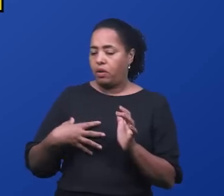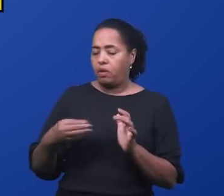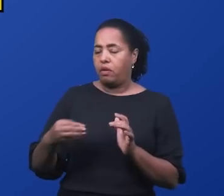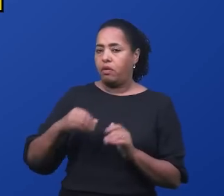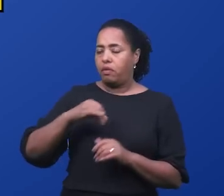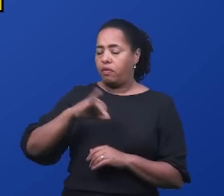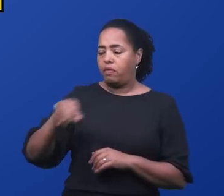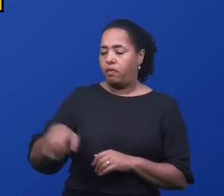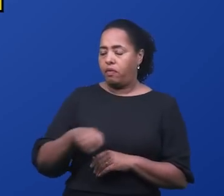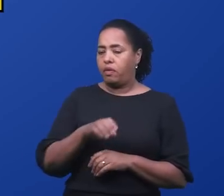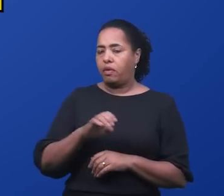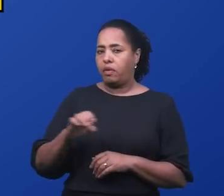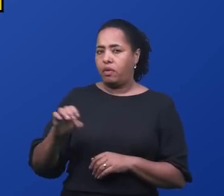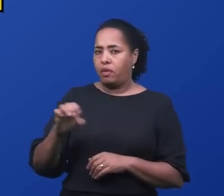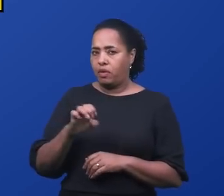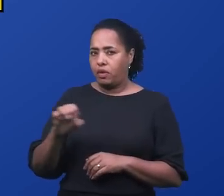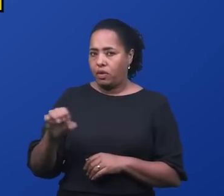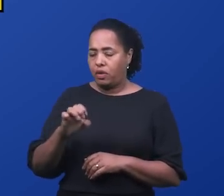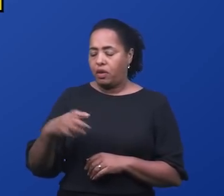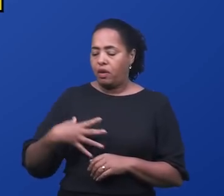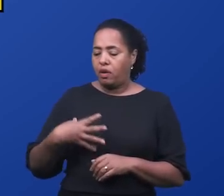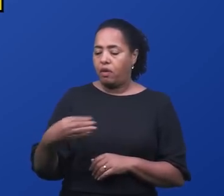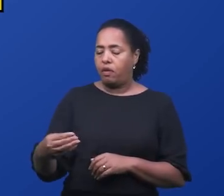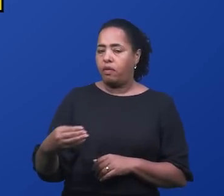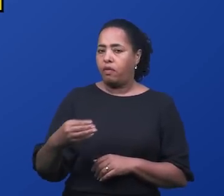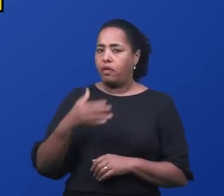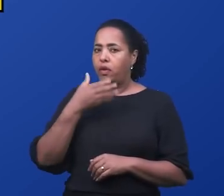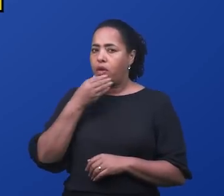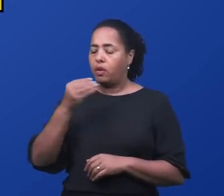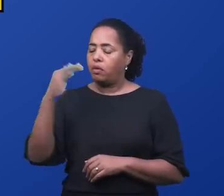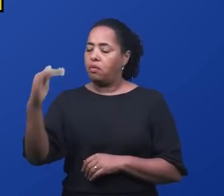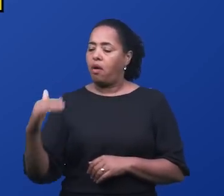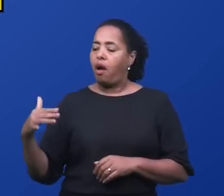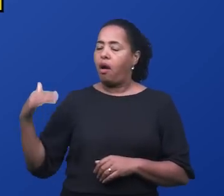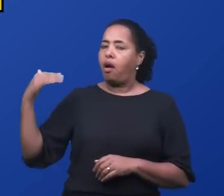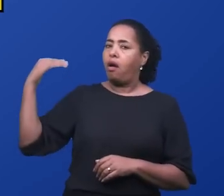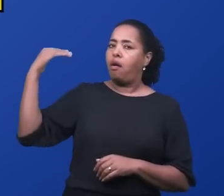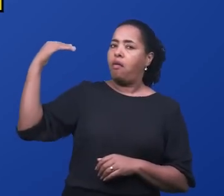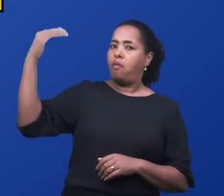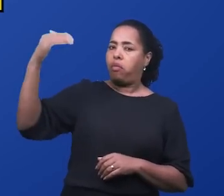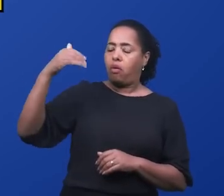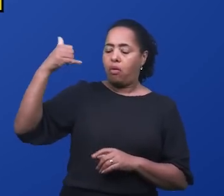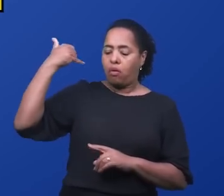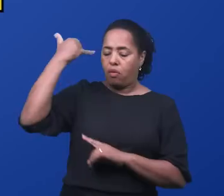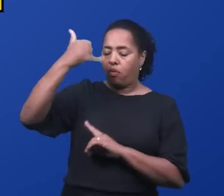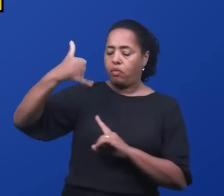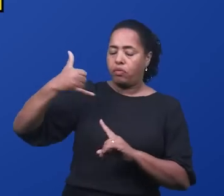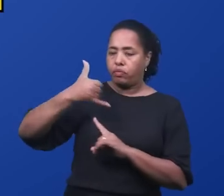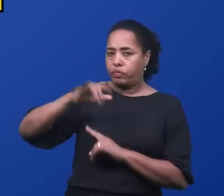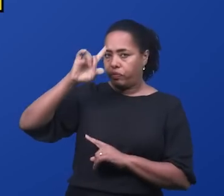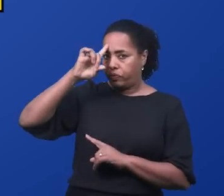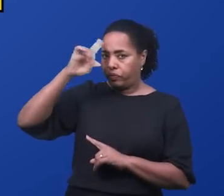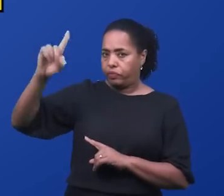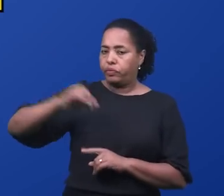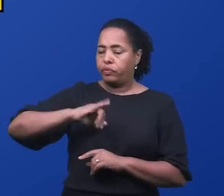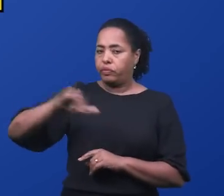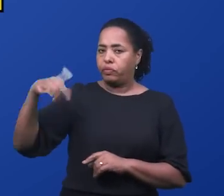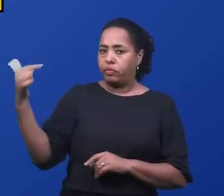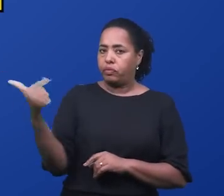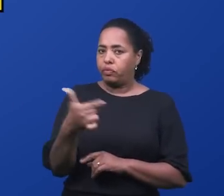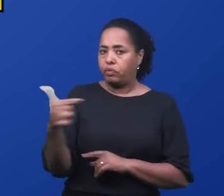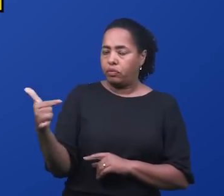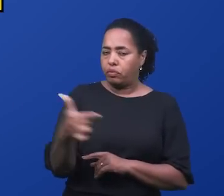de Jessé, palavra do homem que foi exaltado, do ungido do Deus de Jacó,